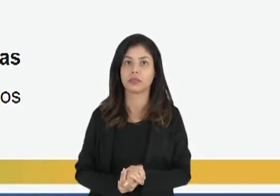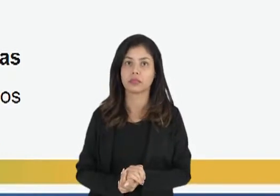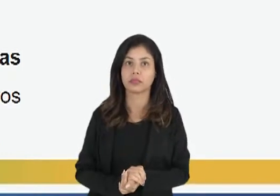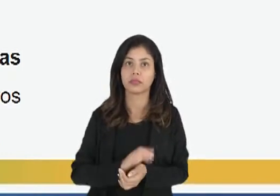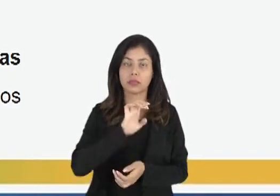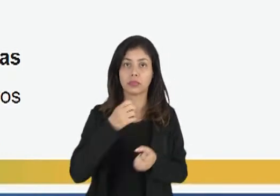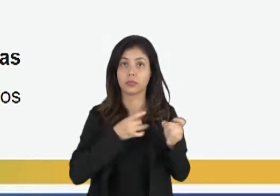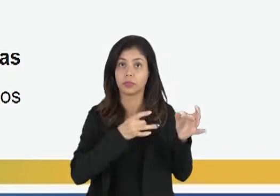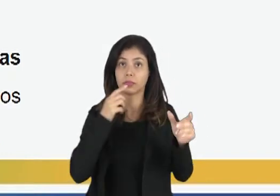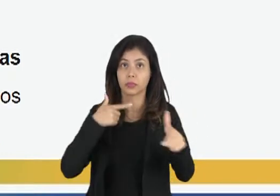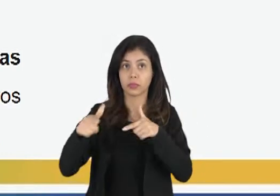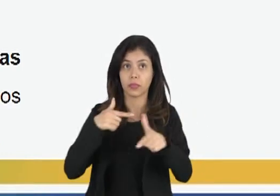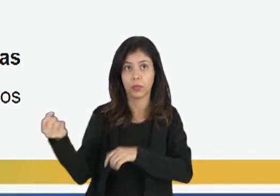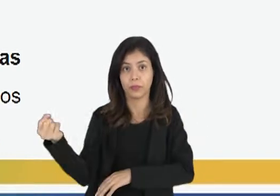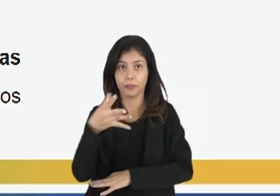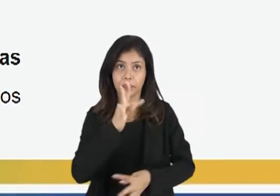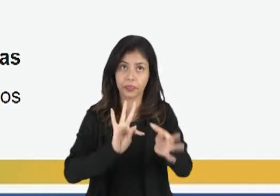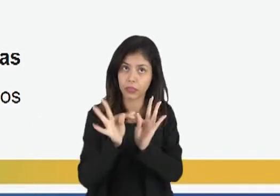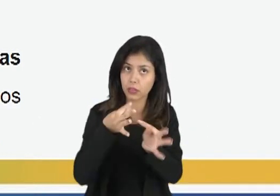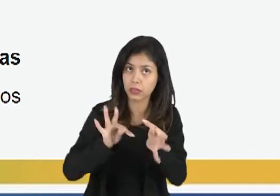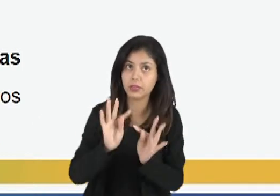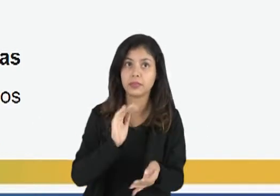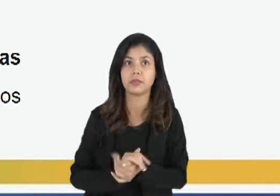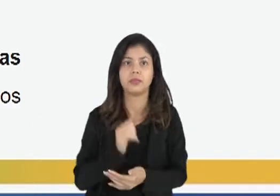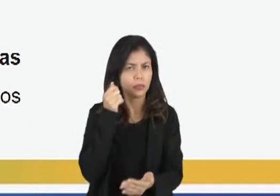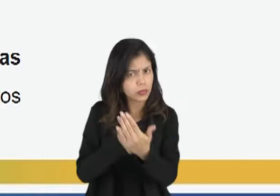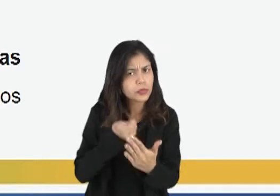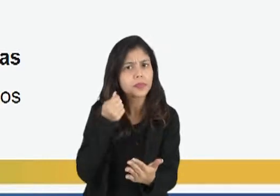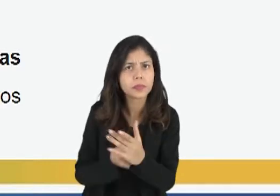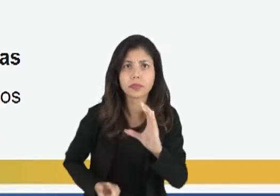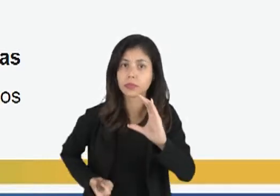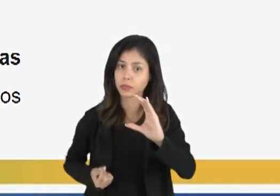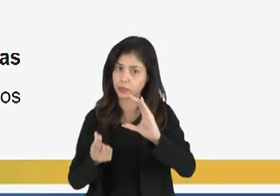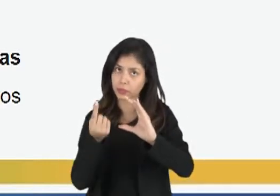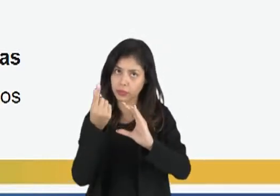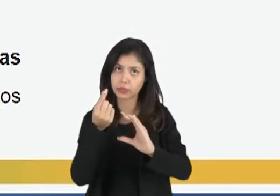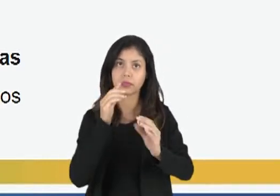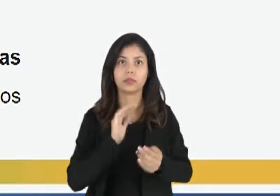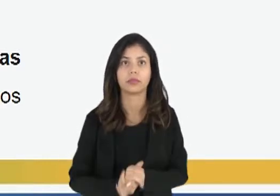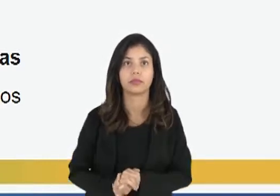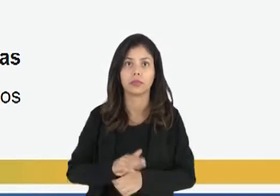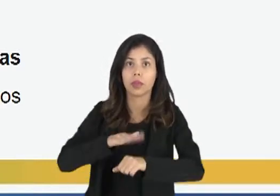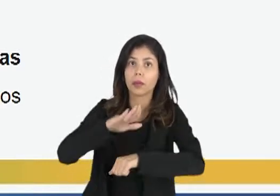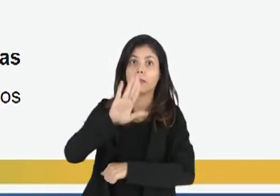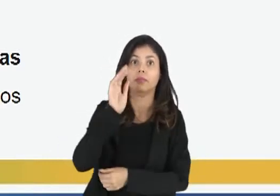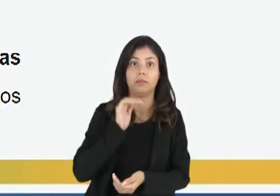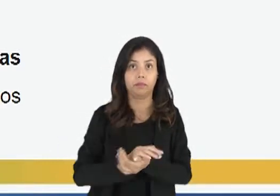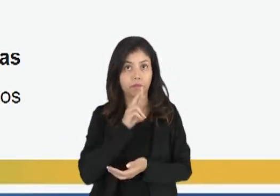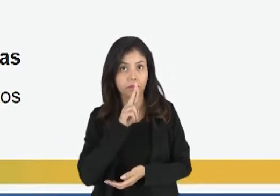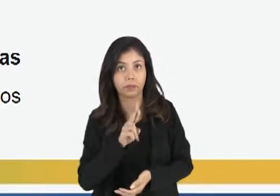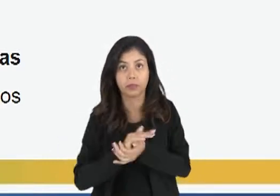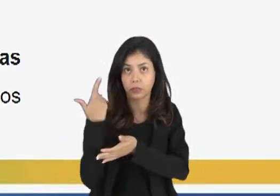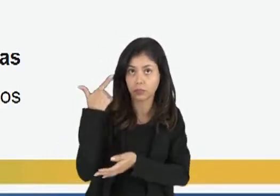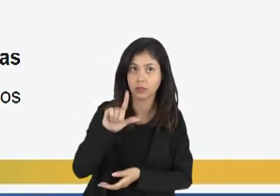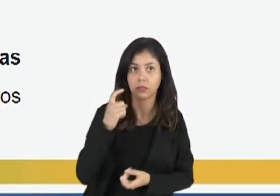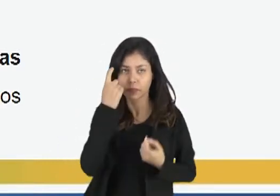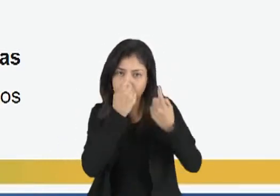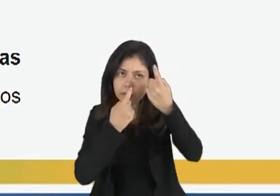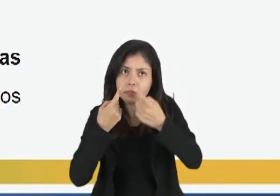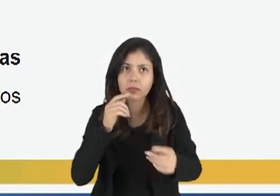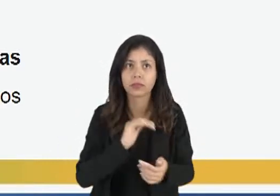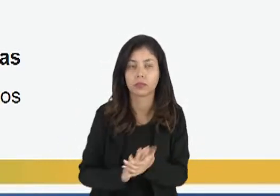agrícola do emprego de novas tecnologias que exigem mais capital, mas resultam em